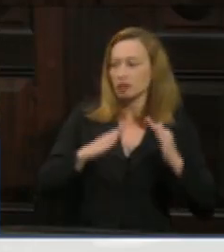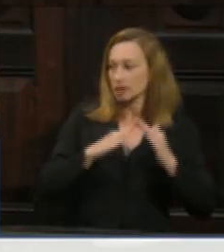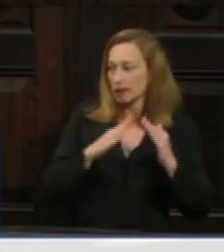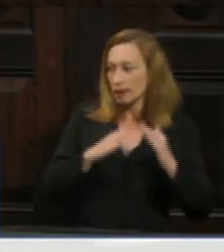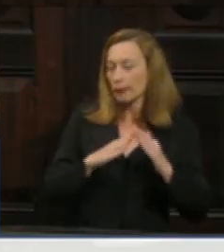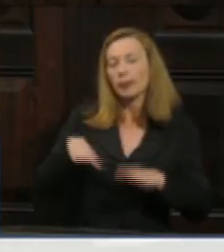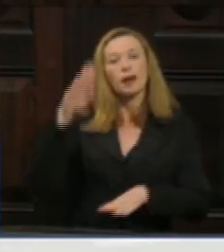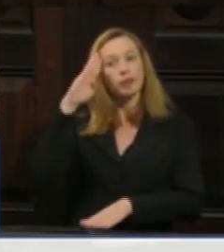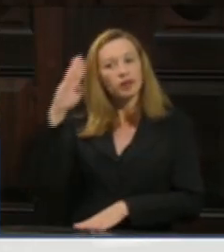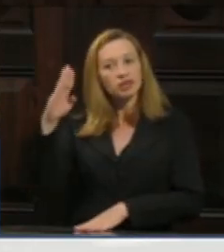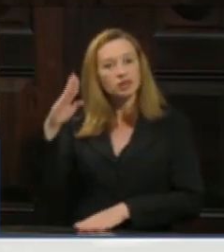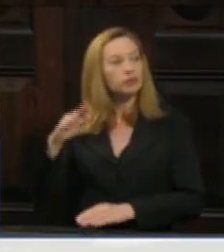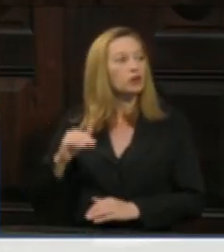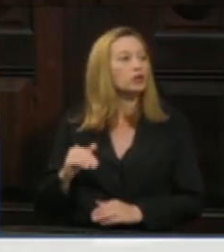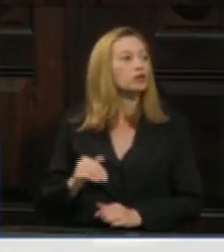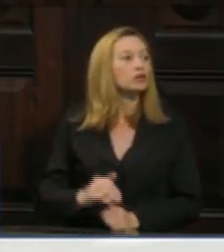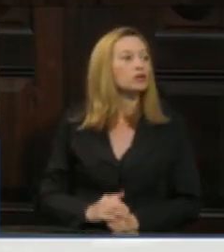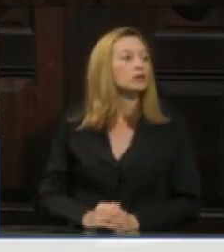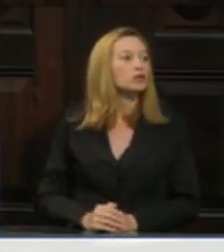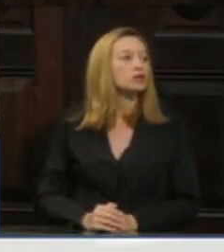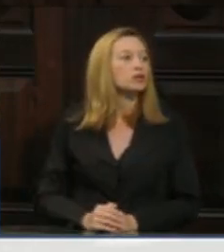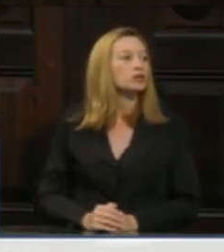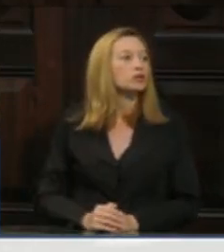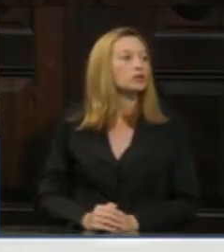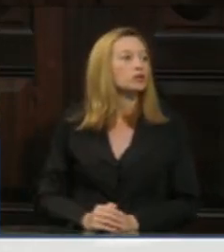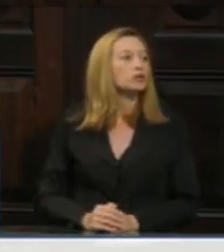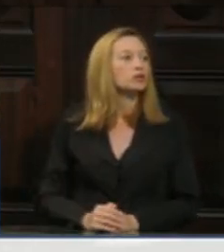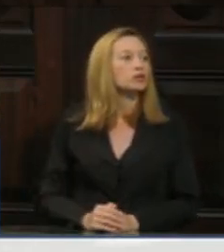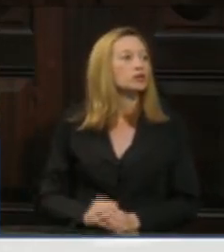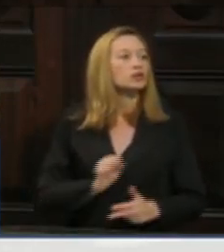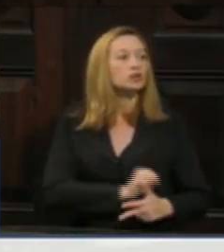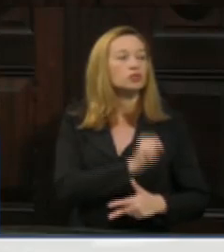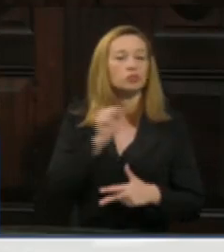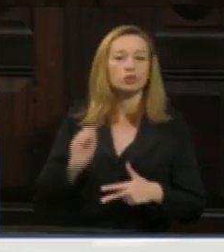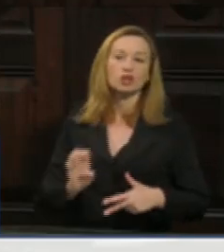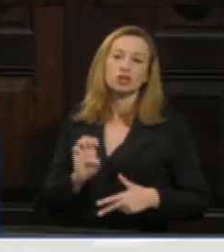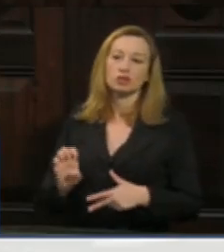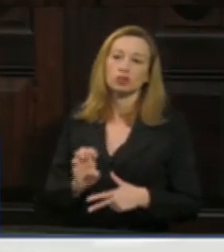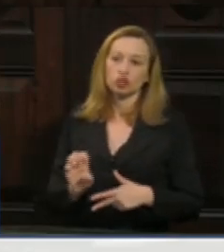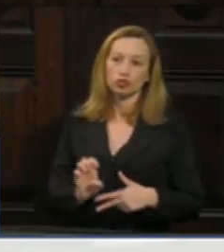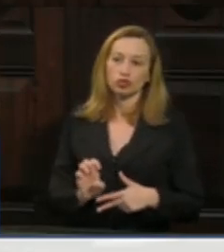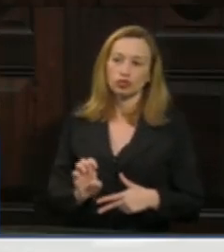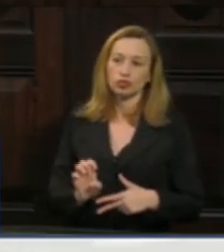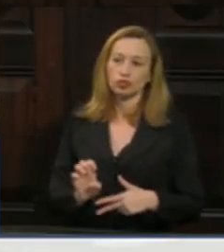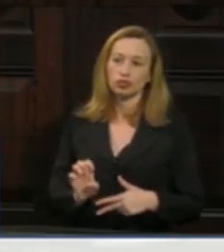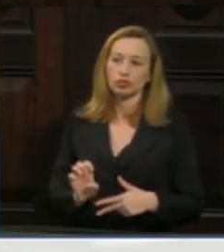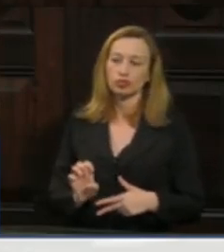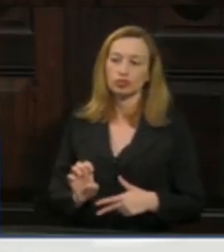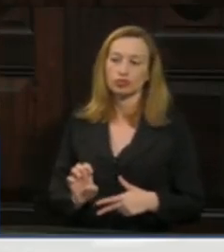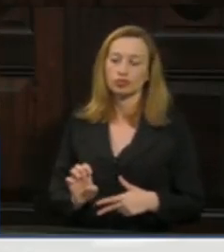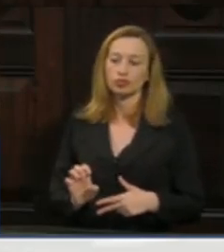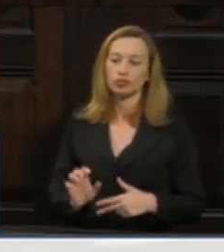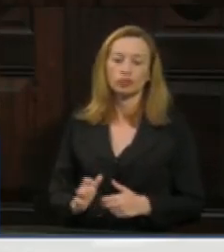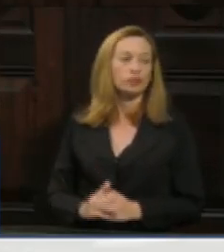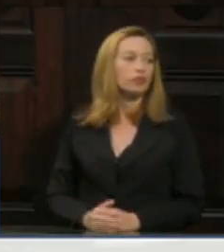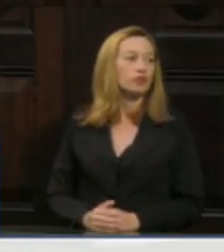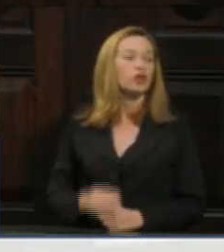presidente, vai chegar a hora das despedidas. E eu me orgulho, senhor